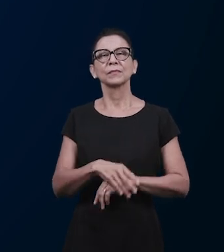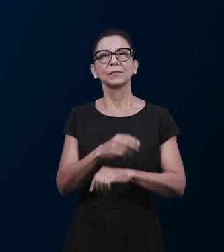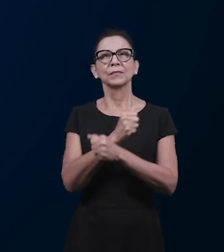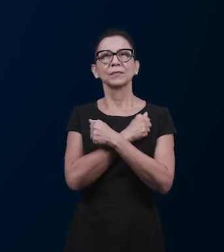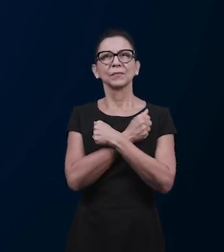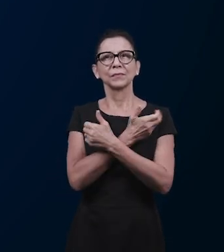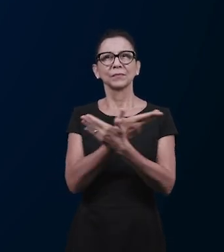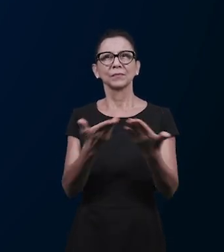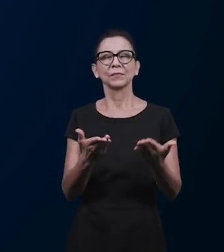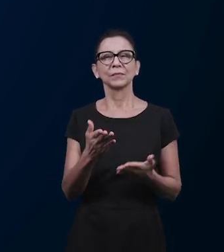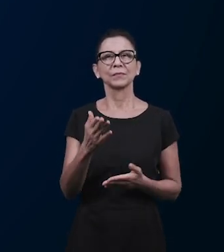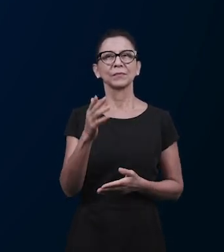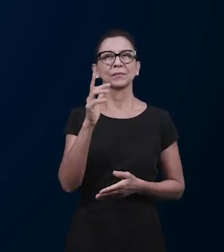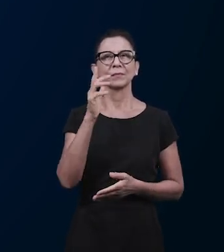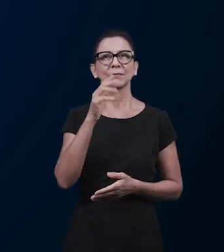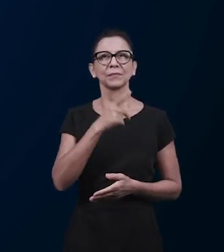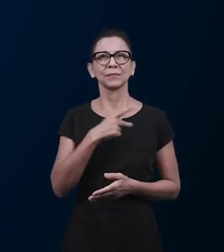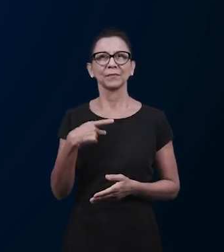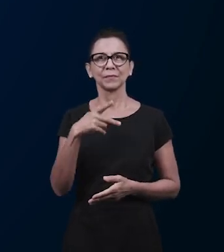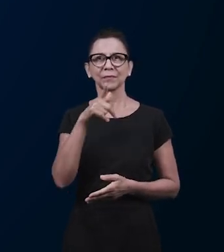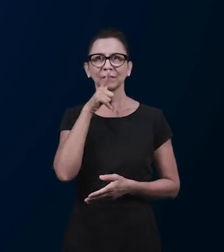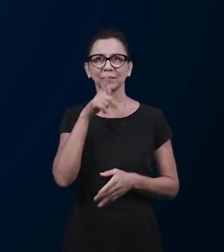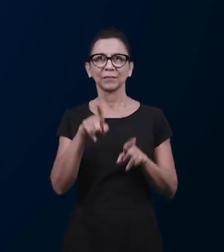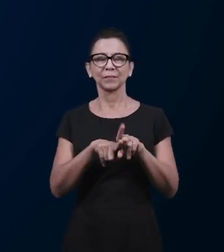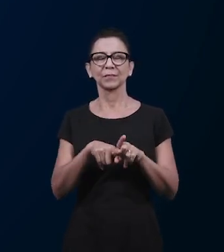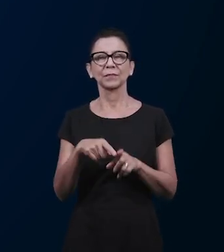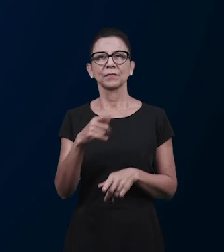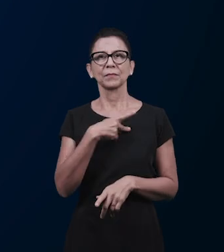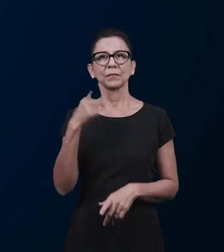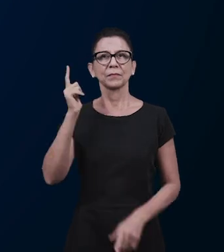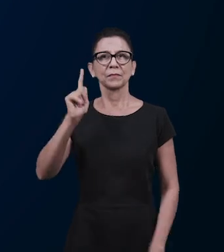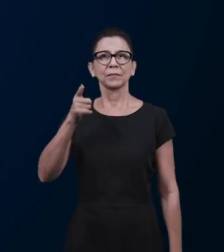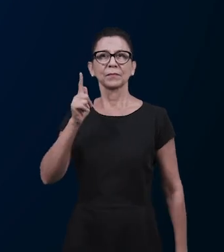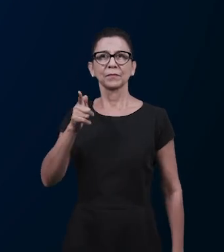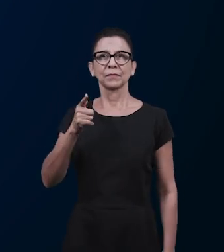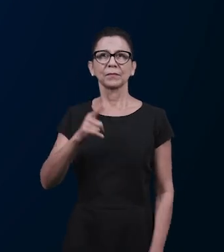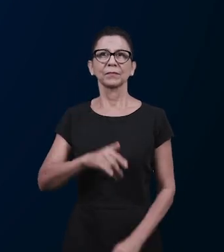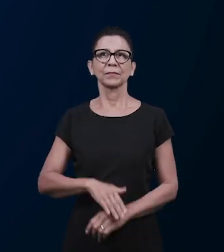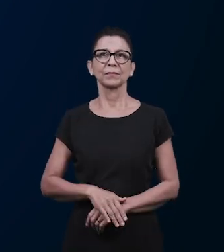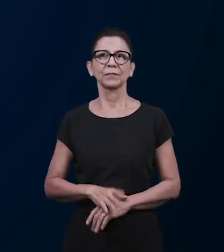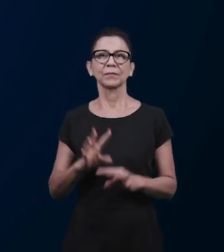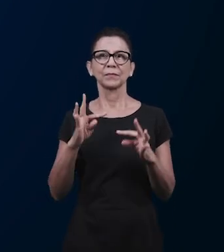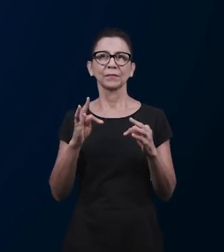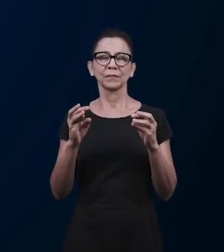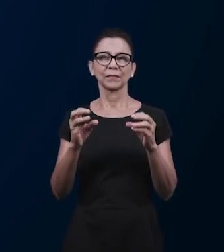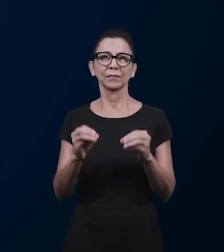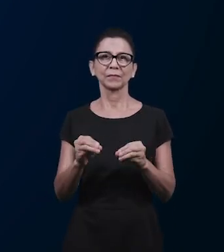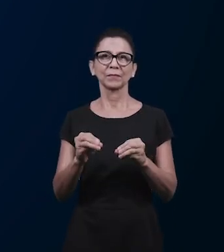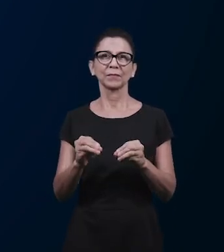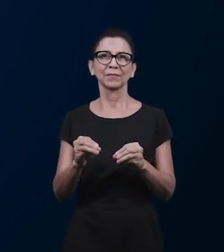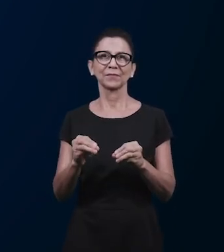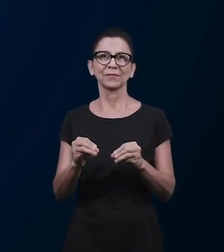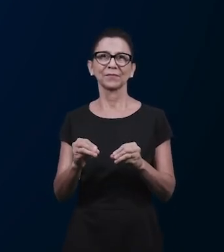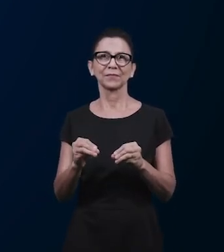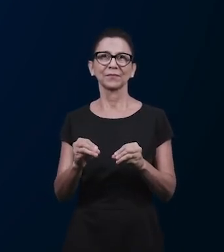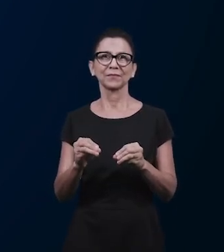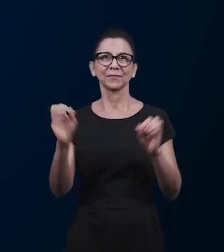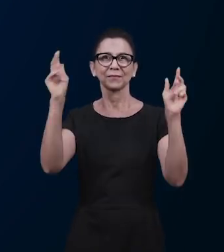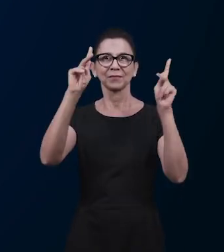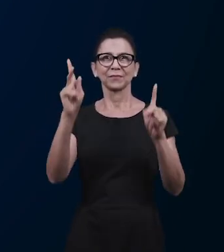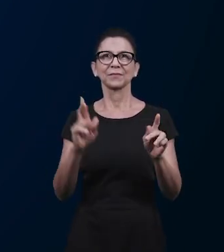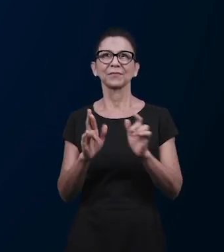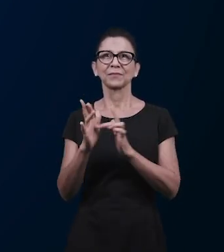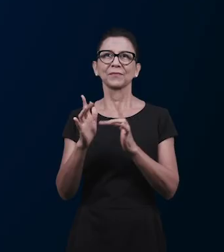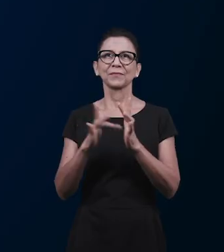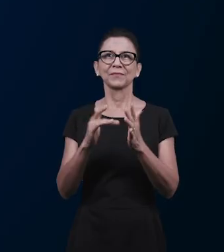y al pastor Yadetí y a todos aquellos que participaron en la colaboración pues, de la Escuela Bíblica Dominical. Para todos,